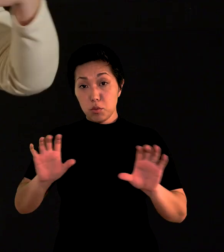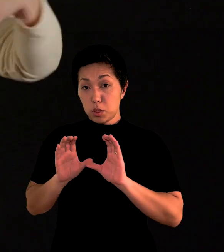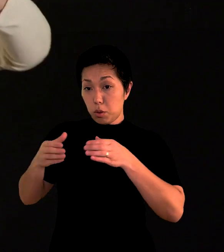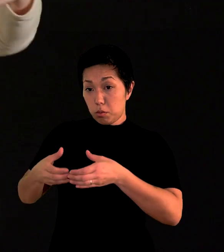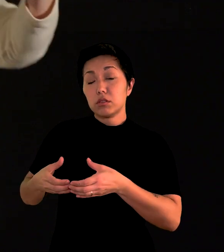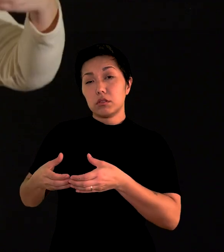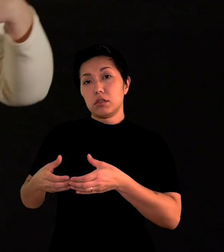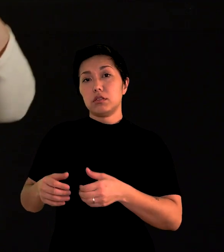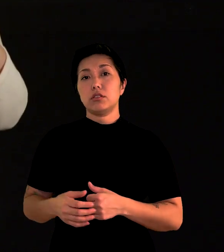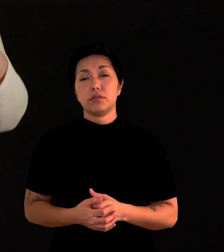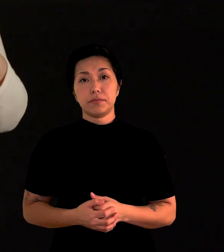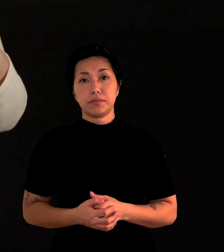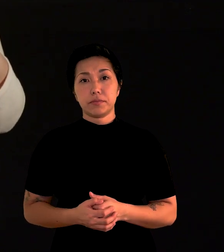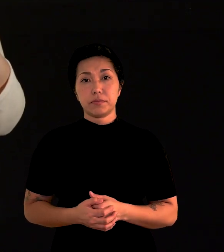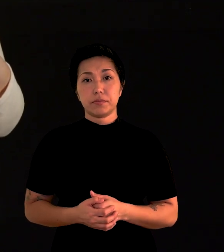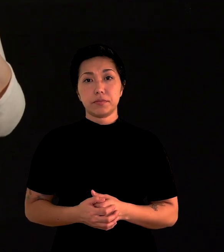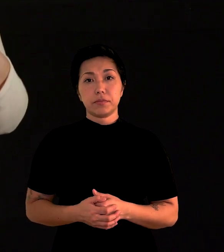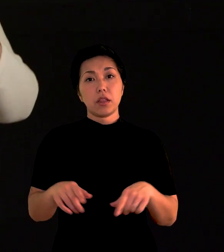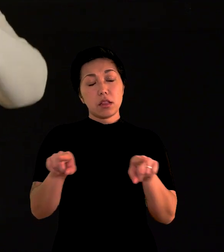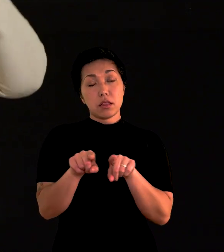entre as pessoas da comunidade,